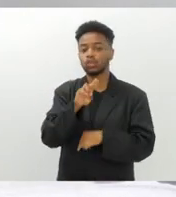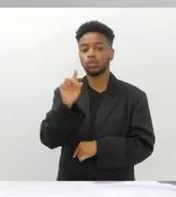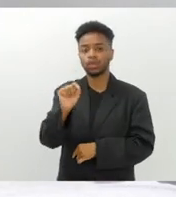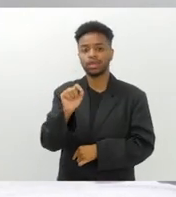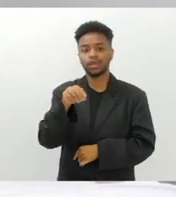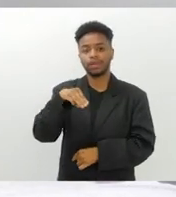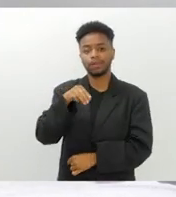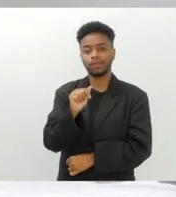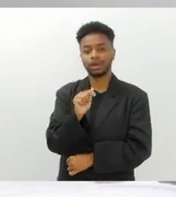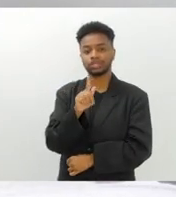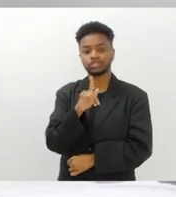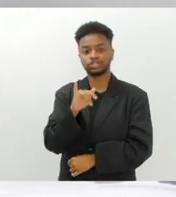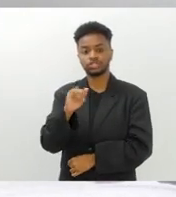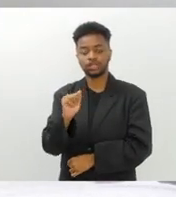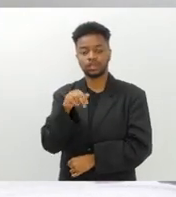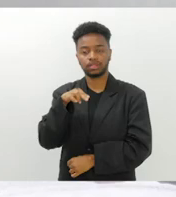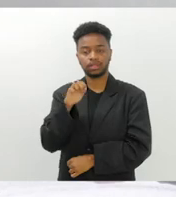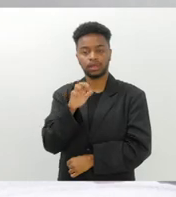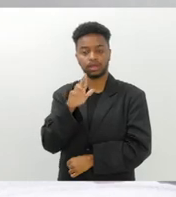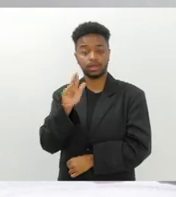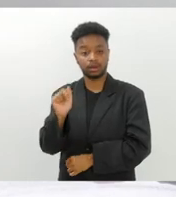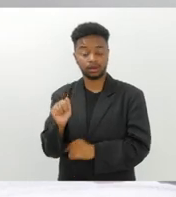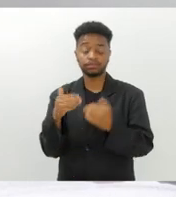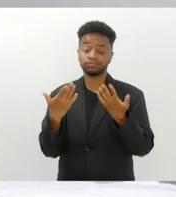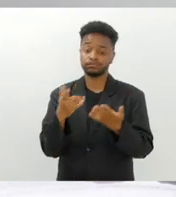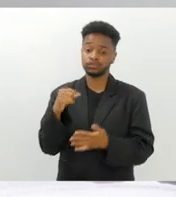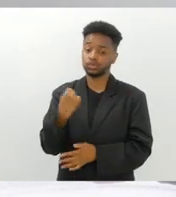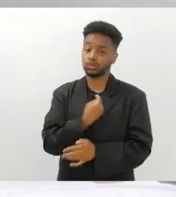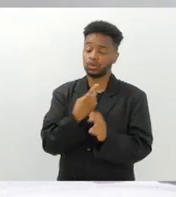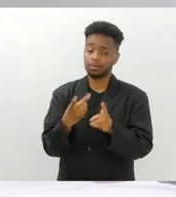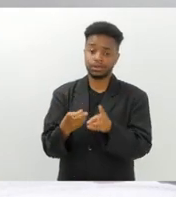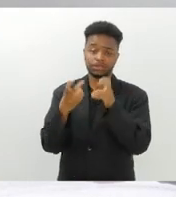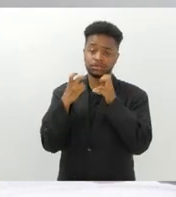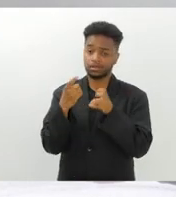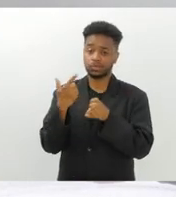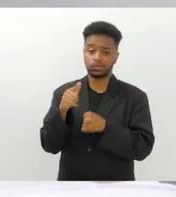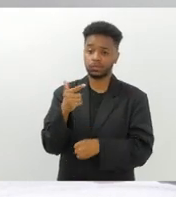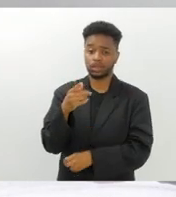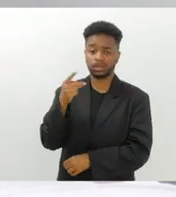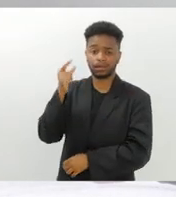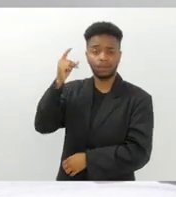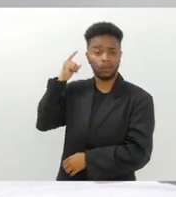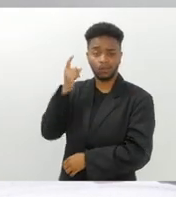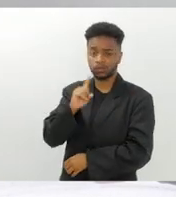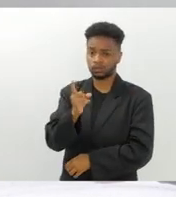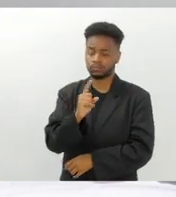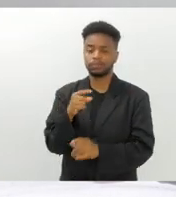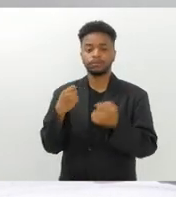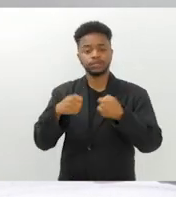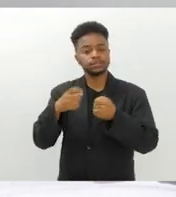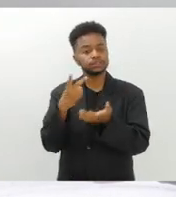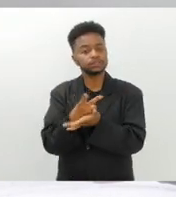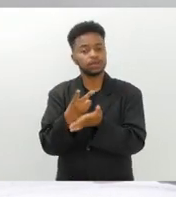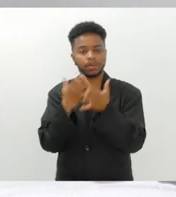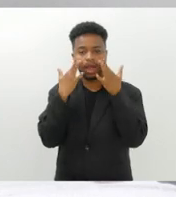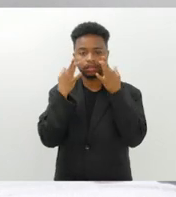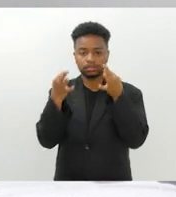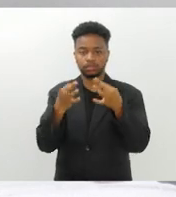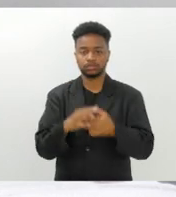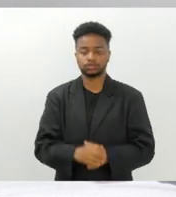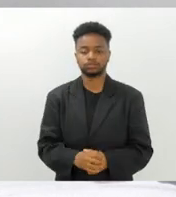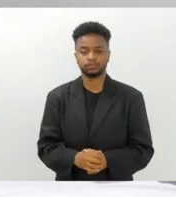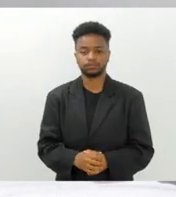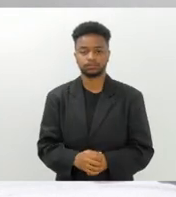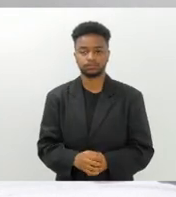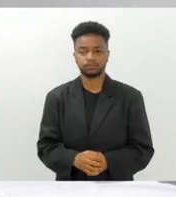por aí se vê que a gente não está tanto tempo assim desses fatos, a gente tem que estar sempre com os olhos bem abertos. E, por